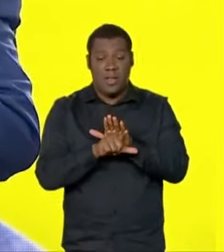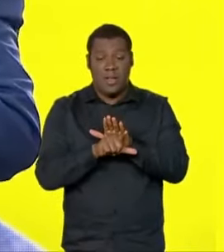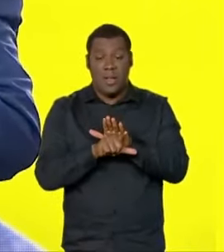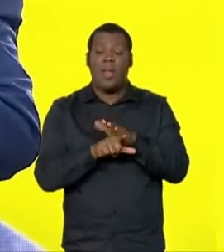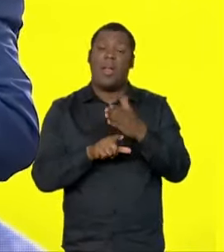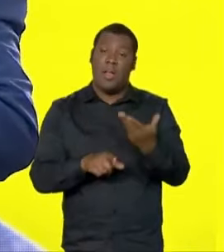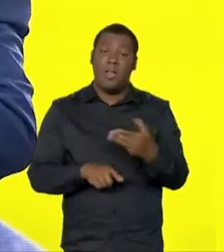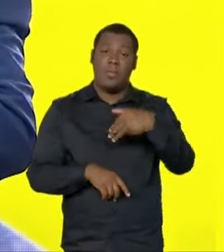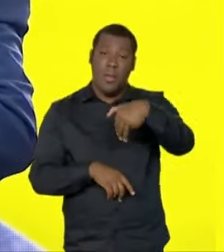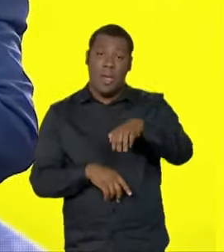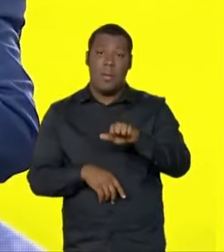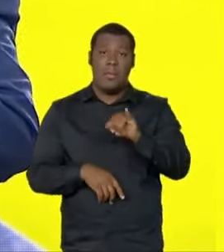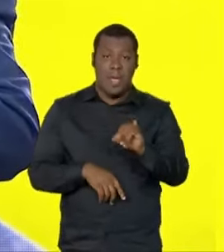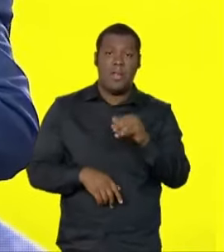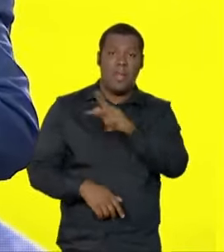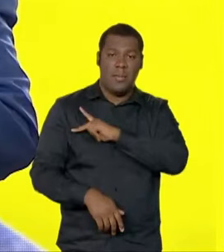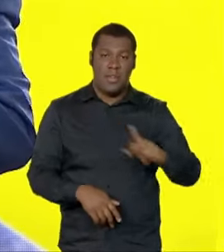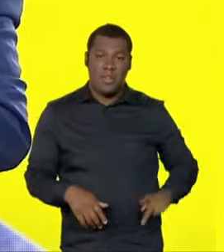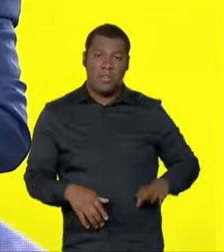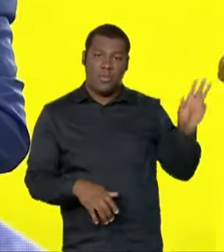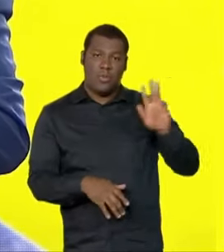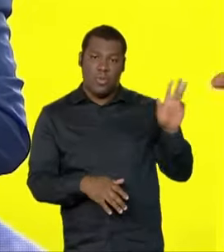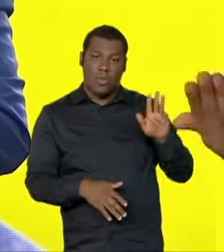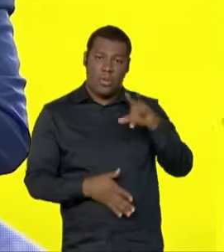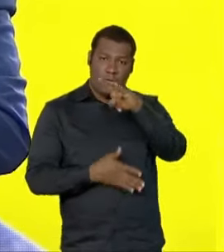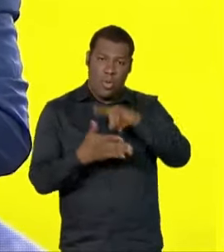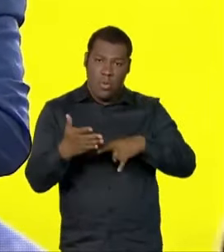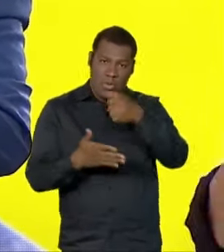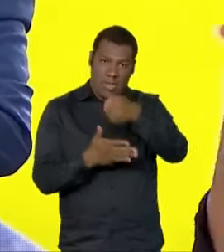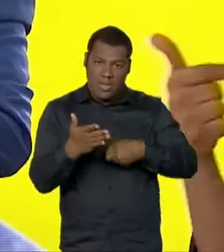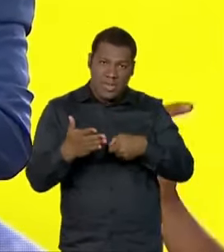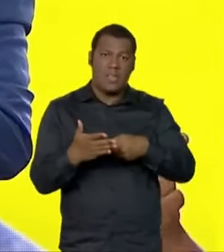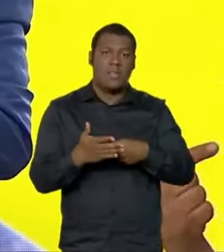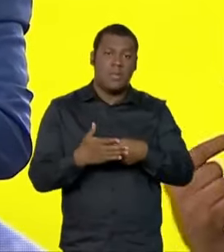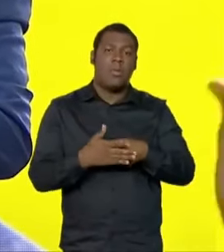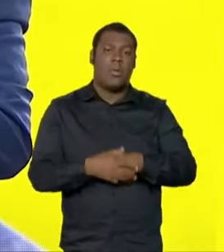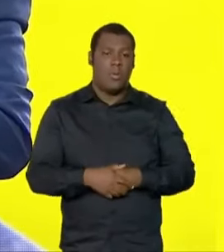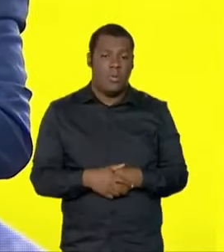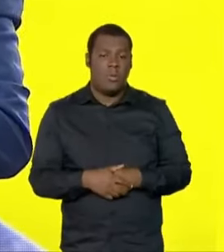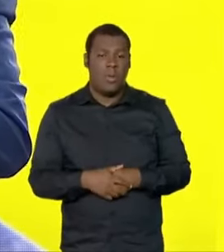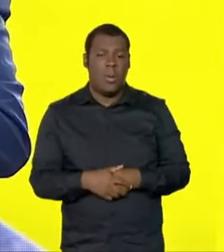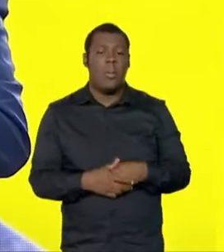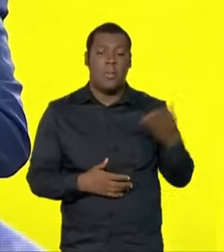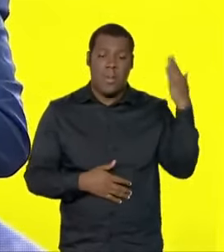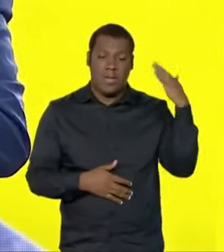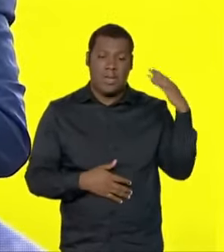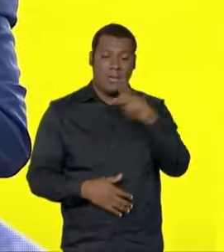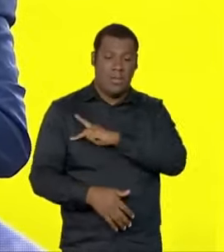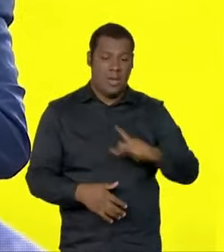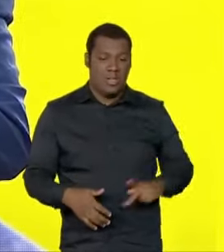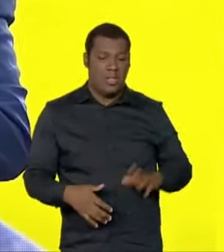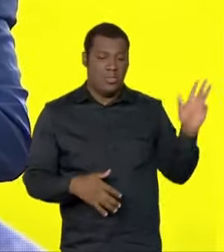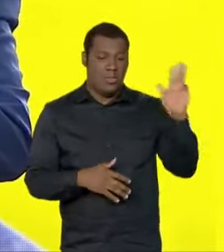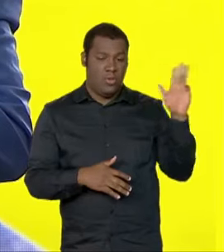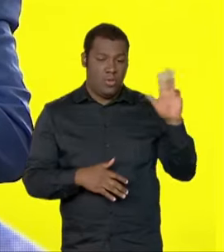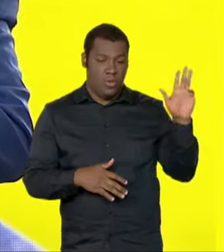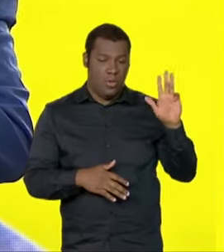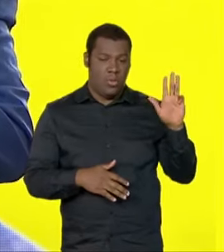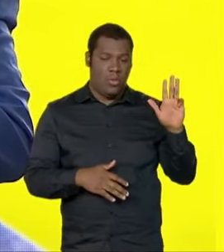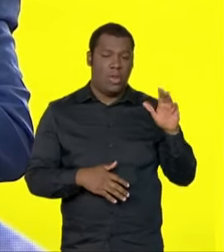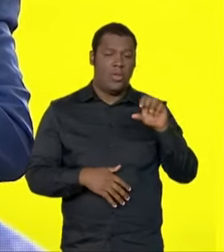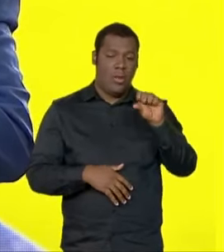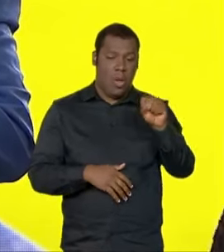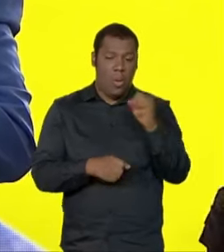MEI, assinadas por Vossa Excelência no seu primeiro e segundo mandato, e que respondem por